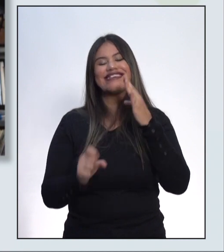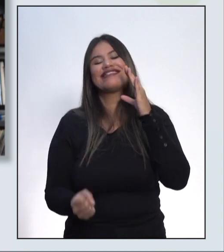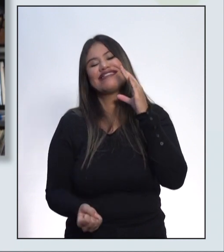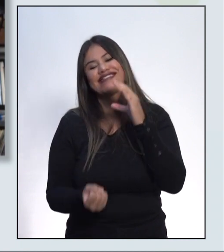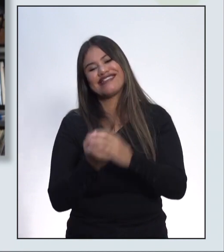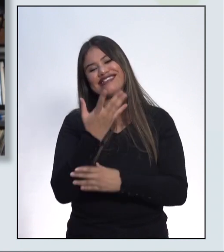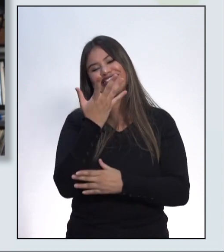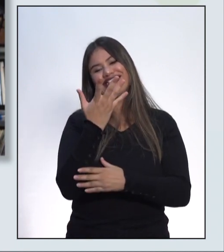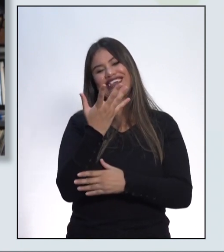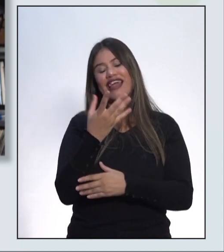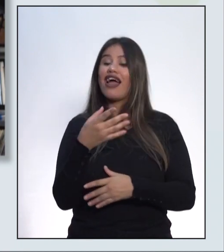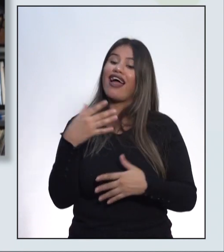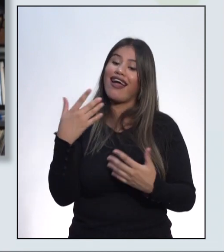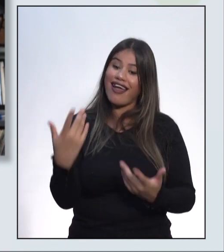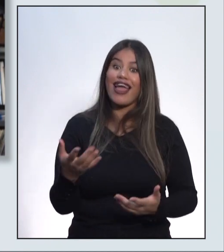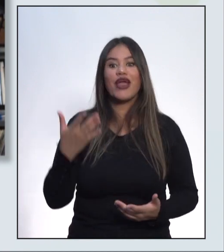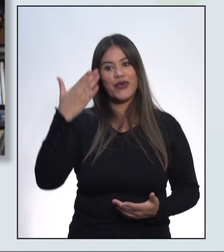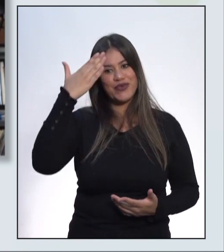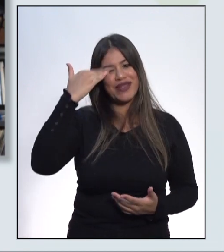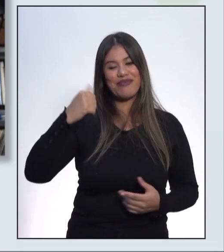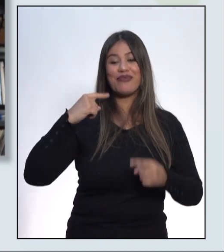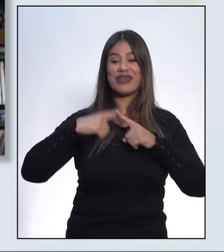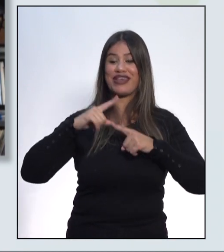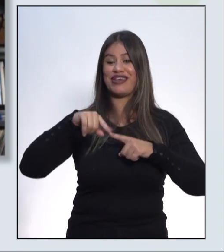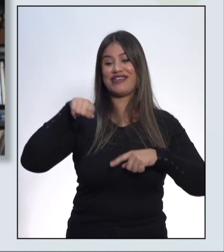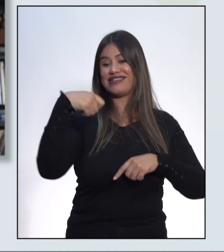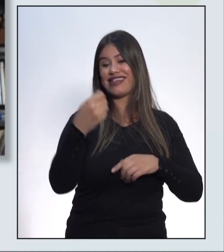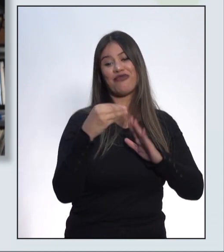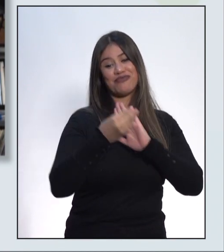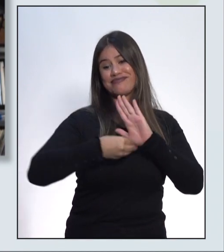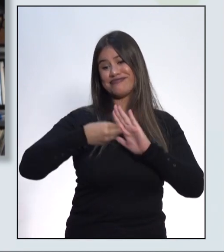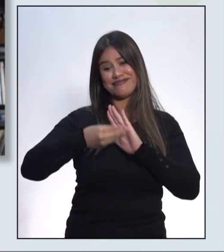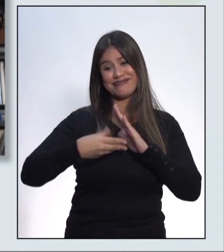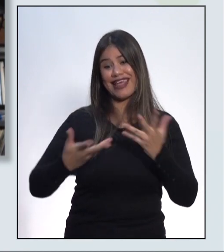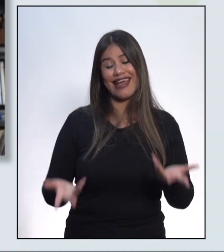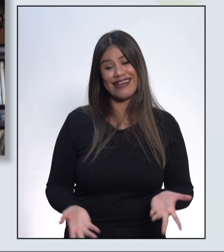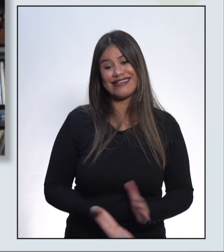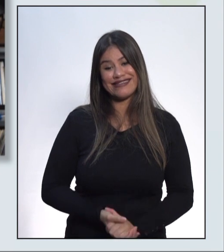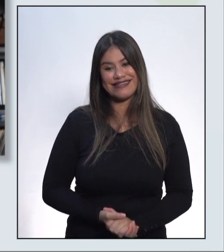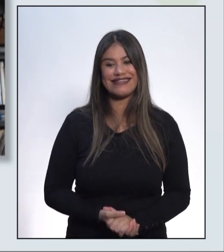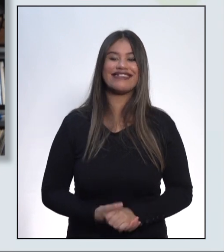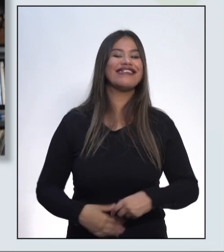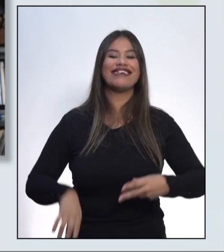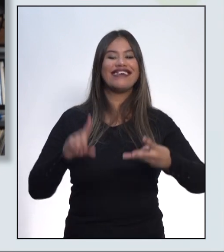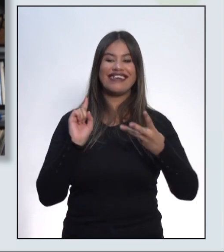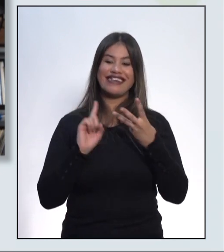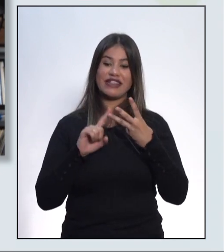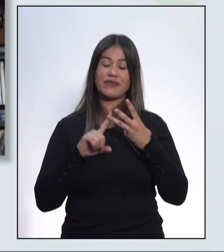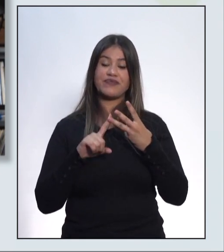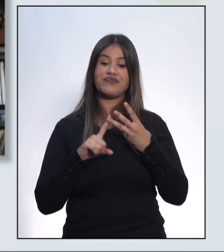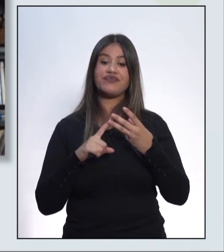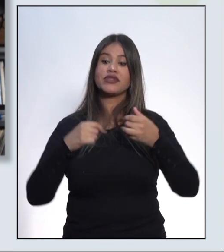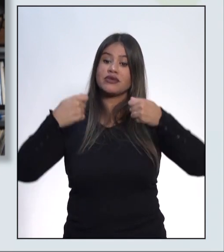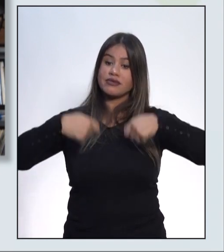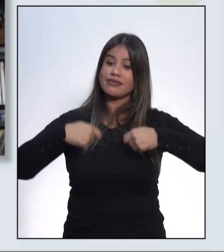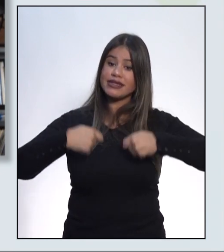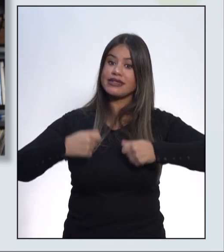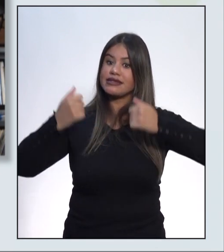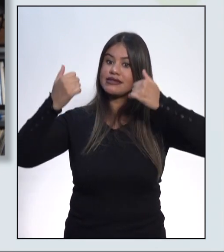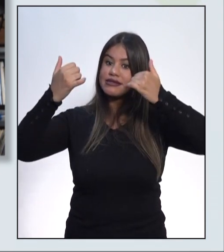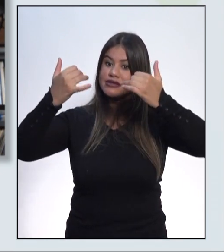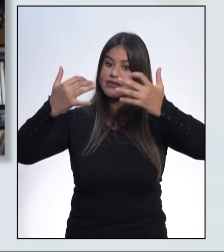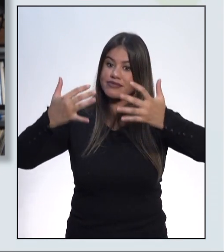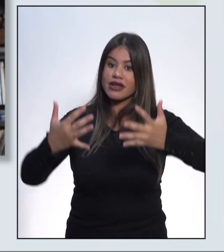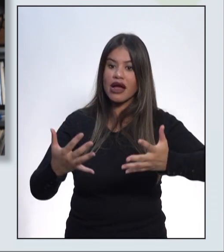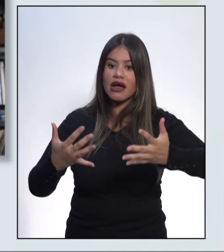uma designer. Isso tudo que a gente descobriu, a gente precisa contar para alguém.